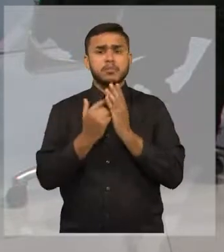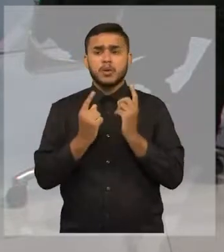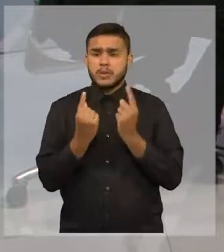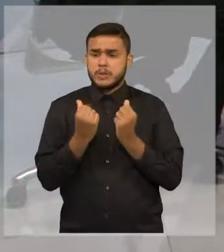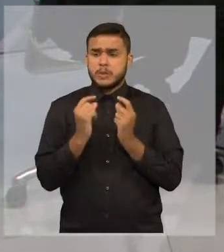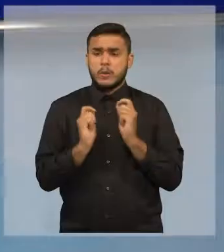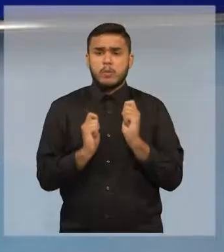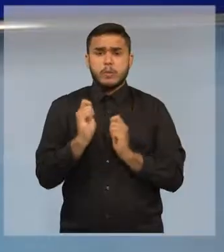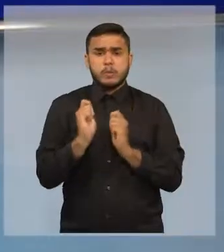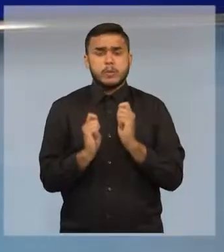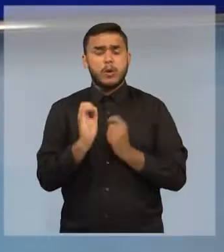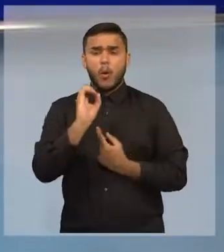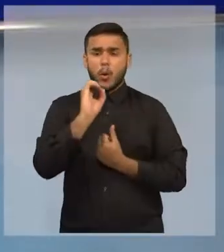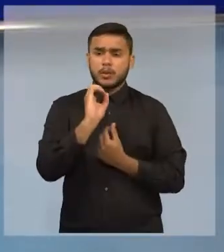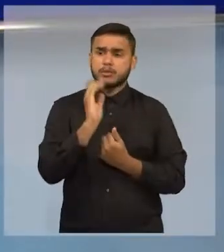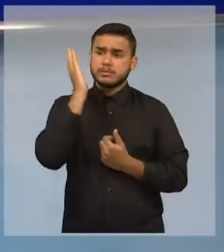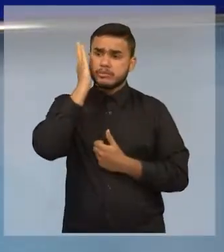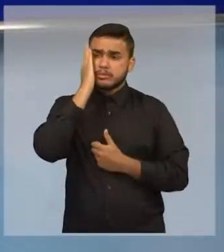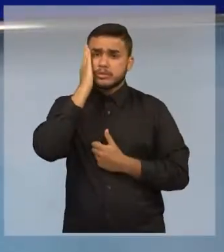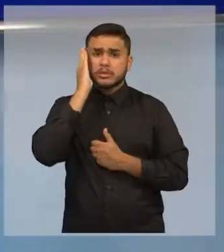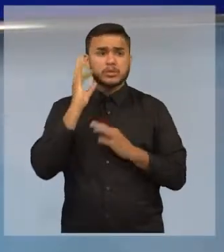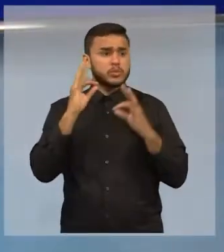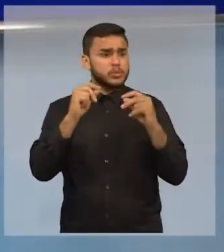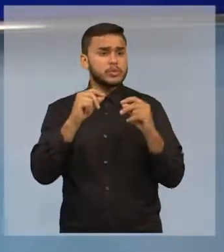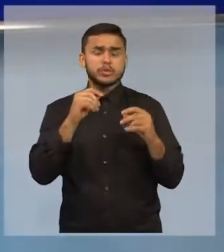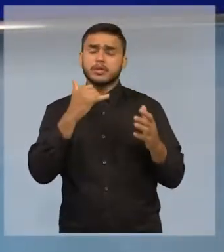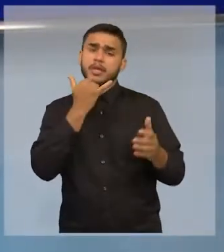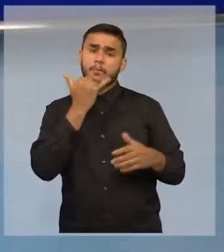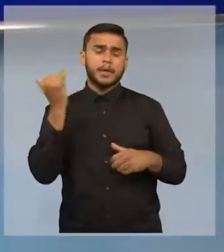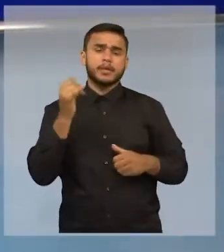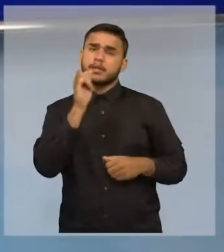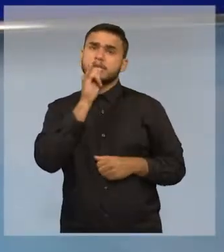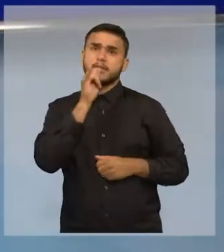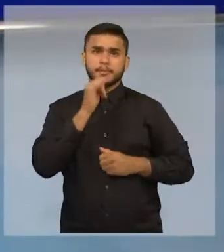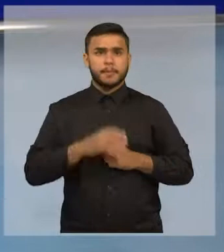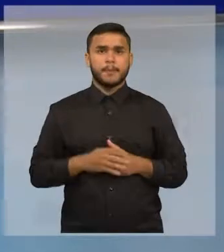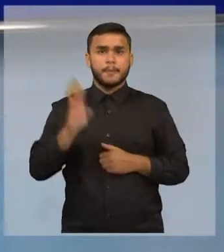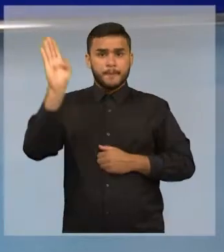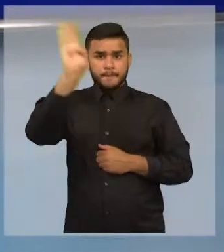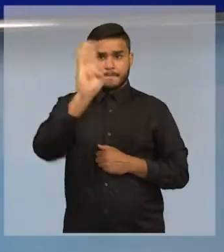é necessário, analisando